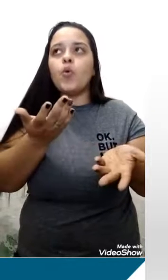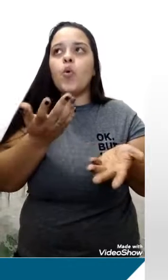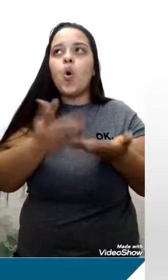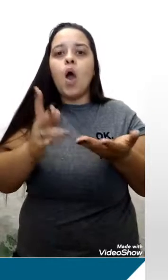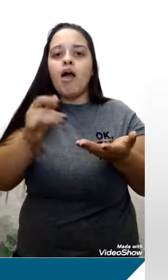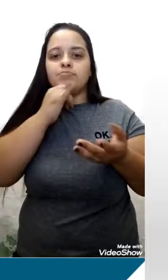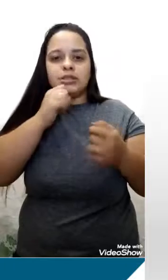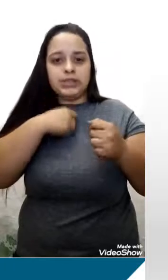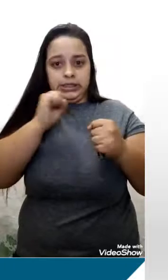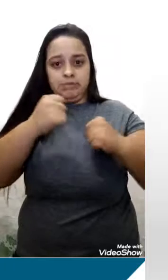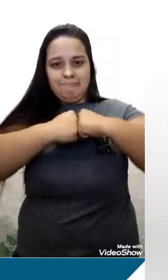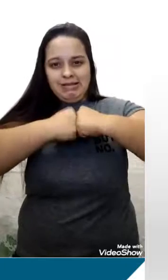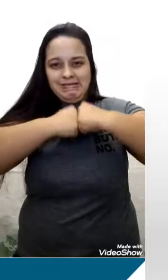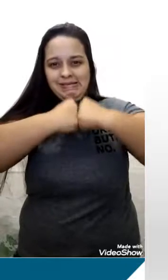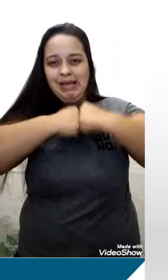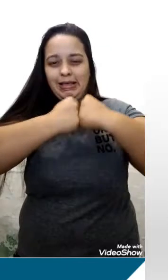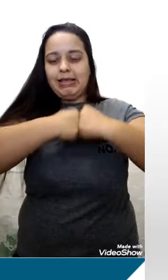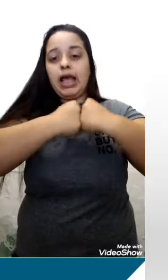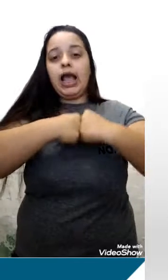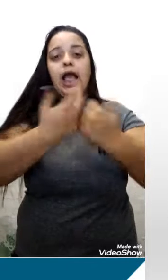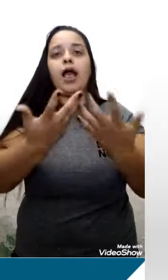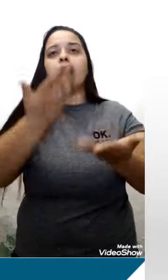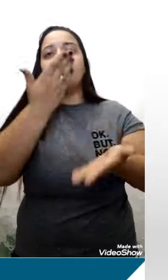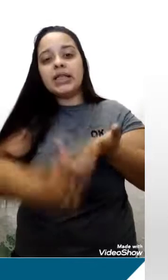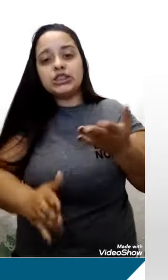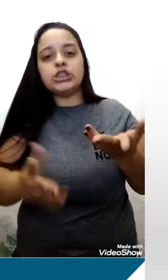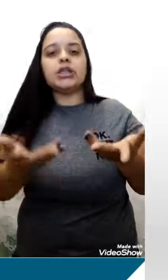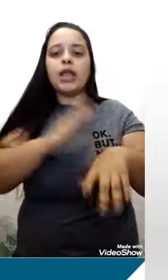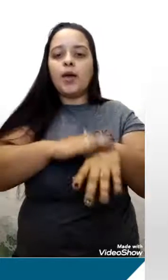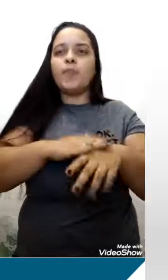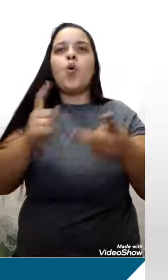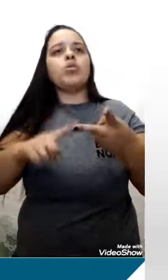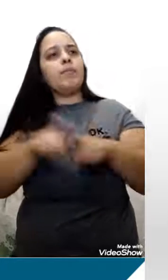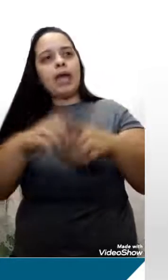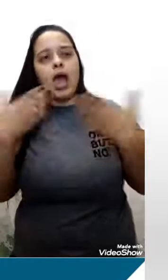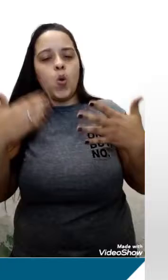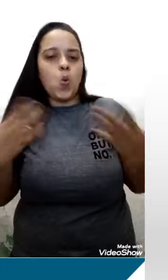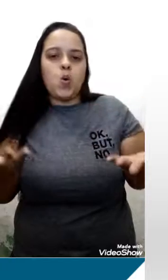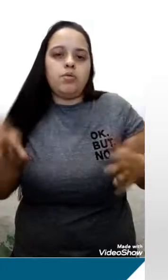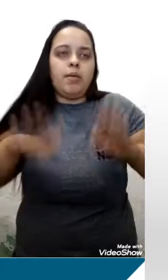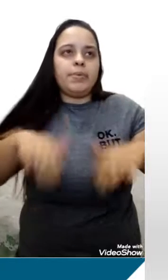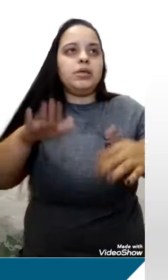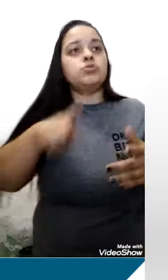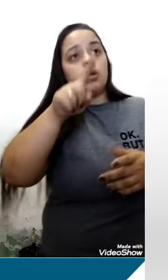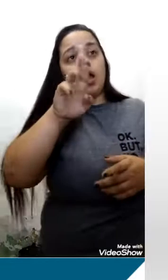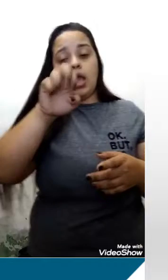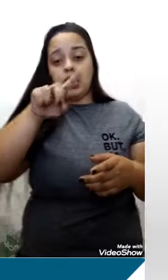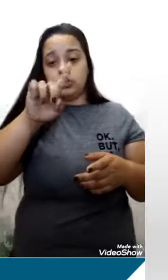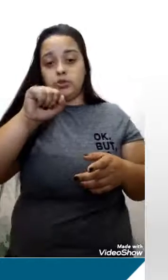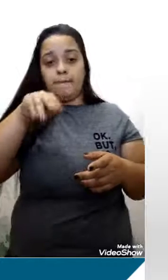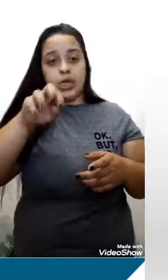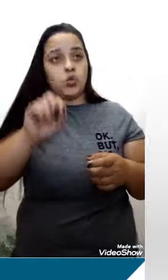exemplo, pela força de atrito, ou pode perder também na forma de calor. Sendo assim, o rendimento de